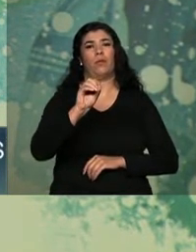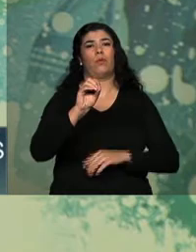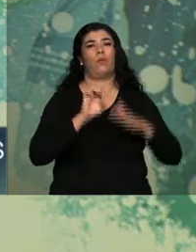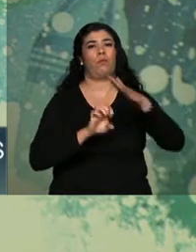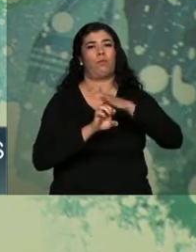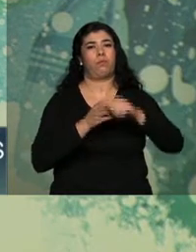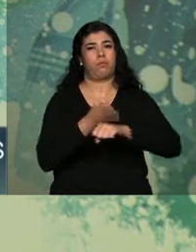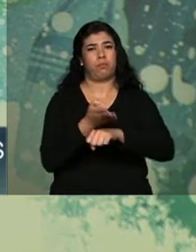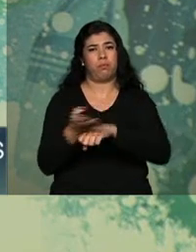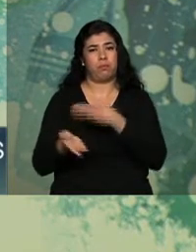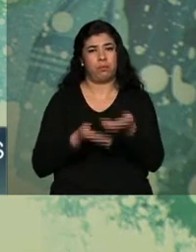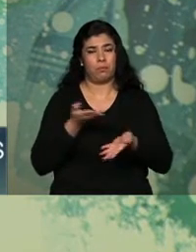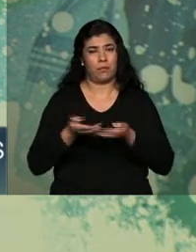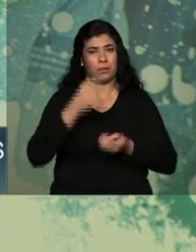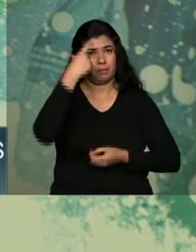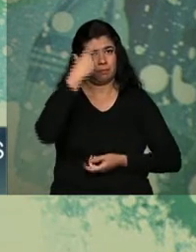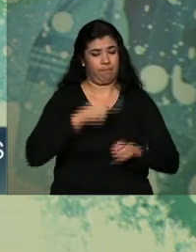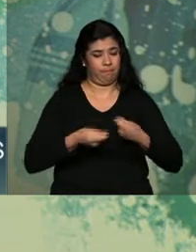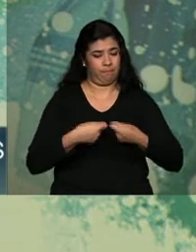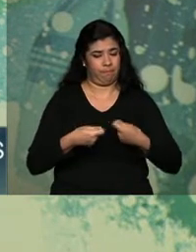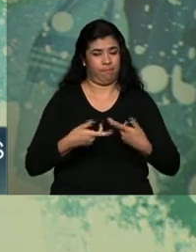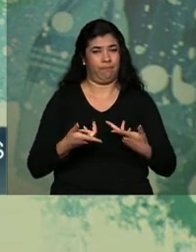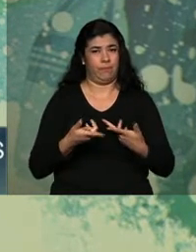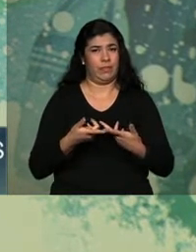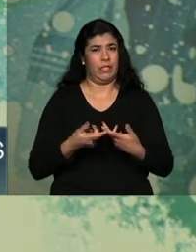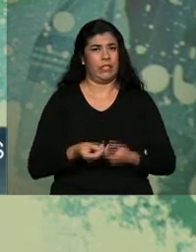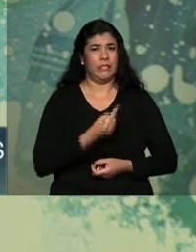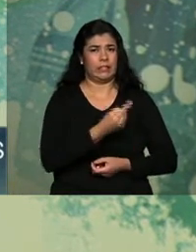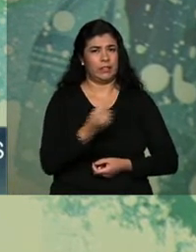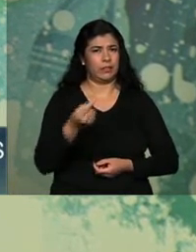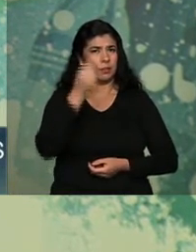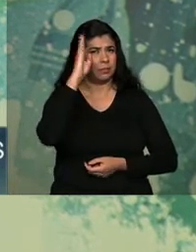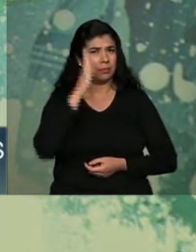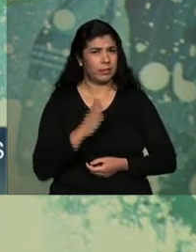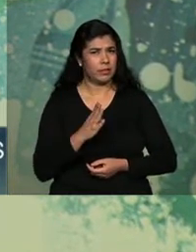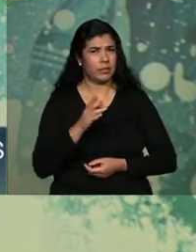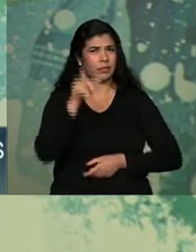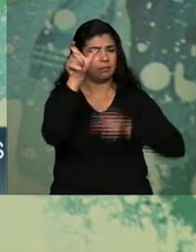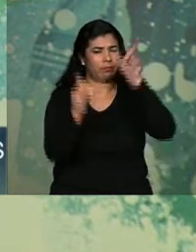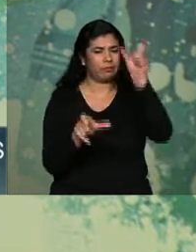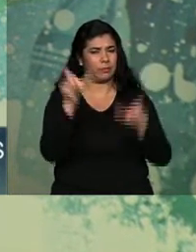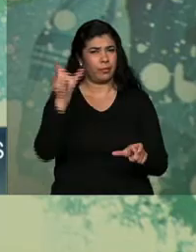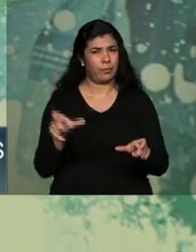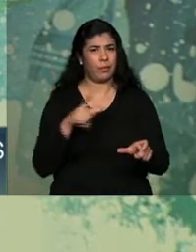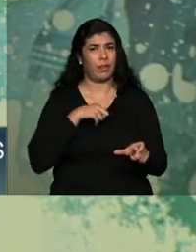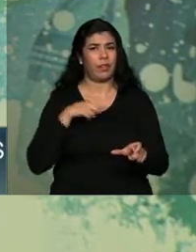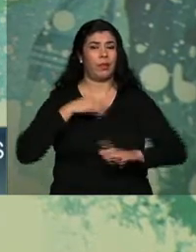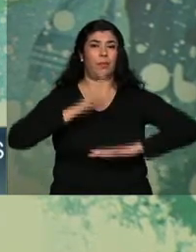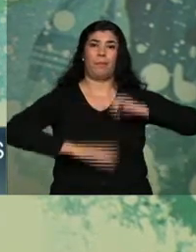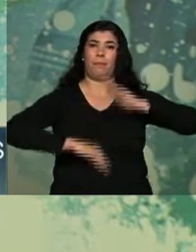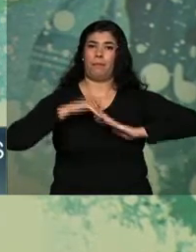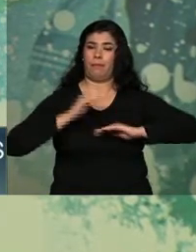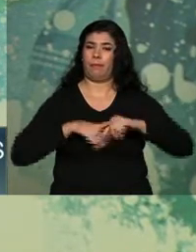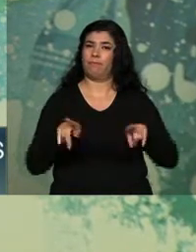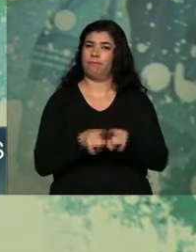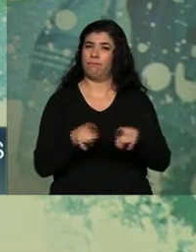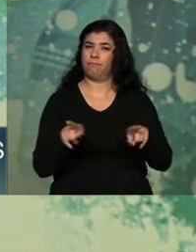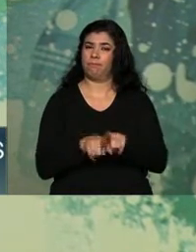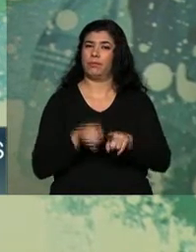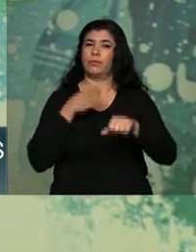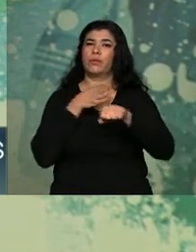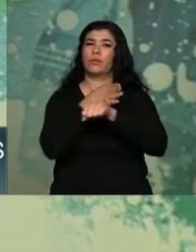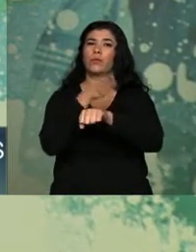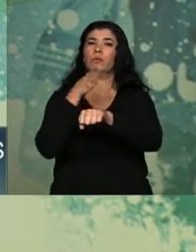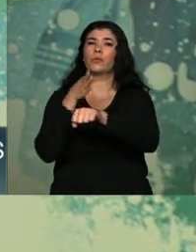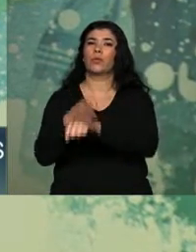foi dito aqui, são brasileiros que produzem, que formalizaram uma atividade profissional e que entraram